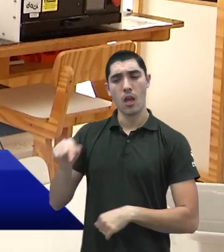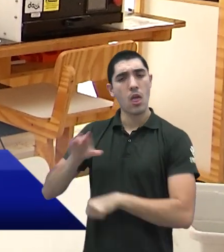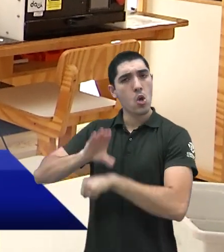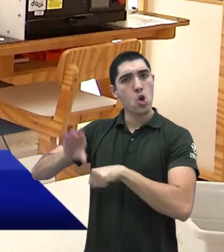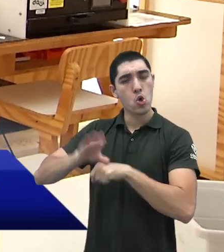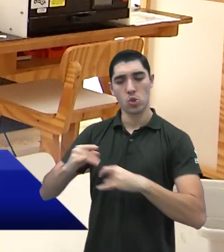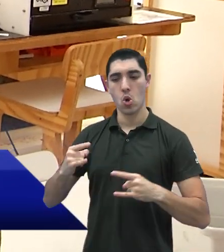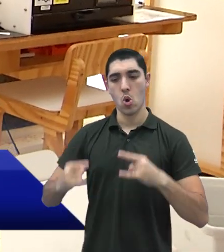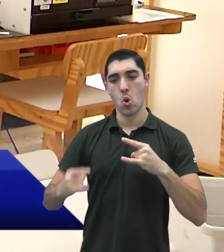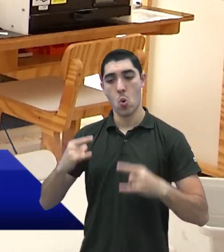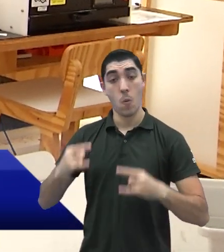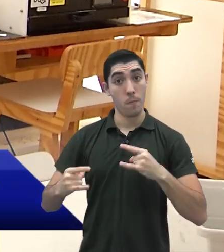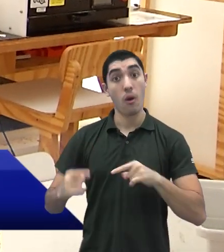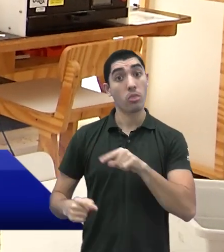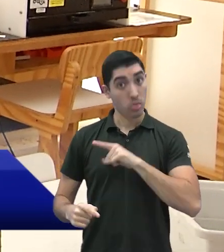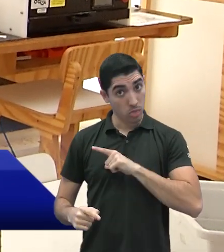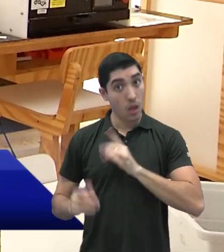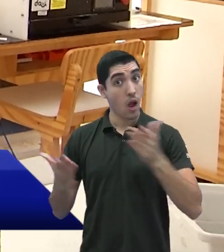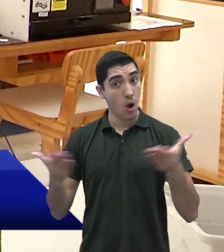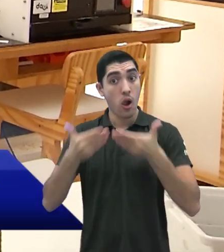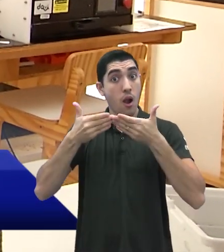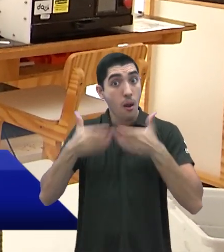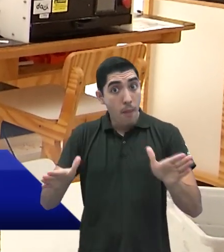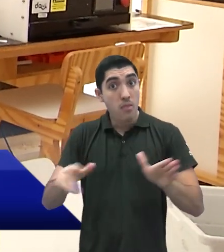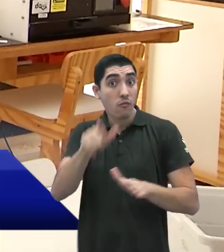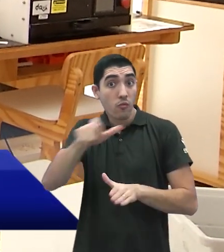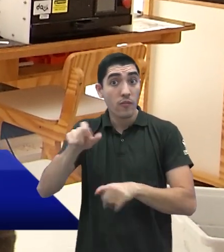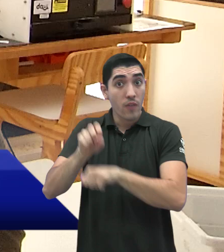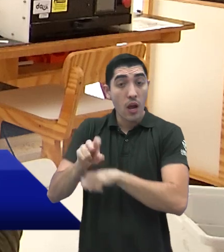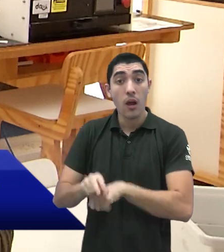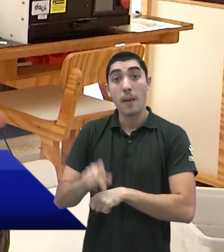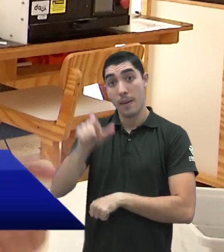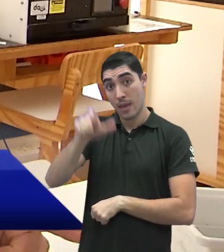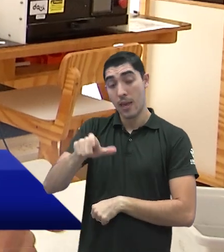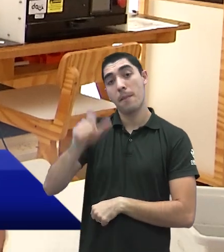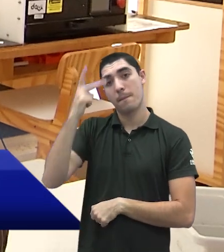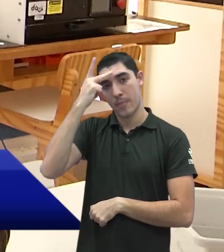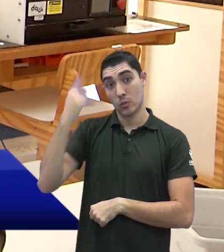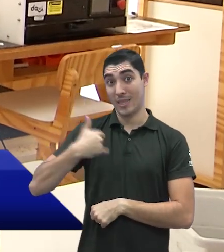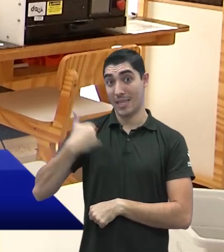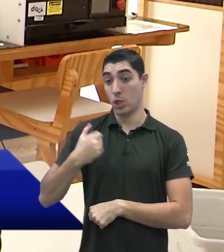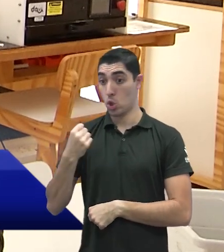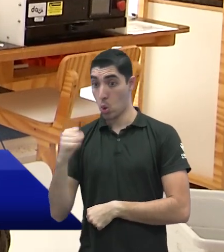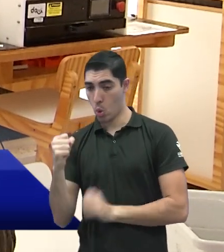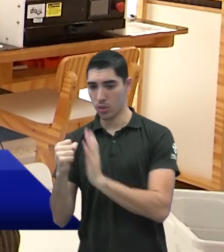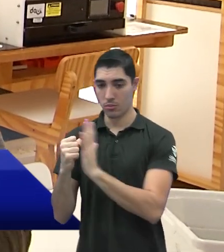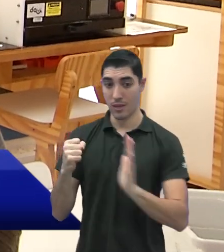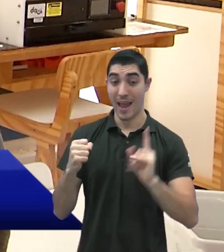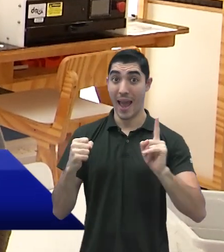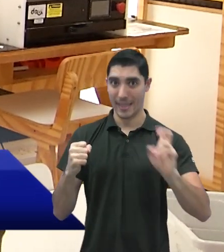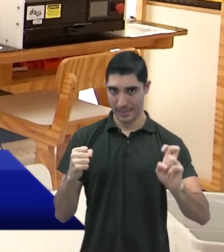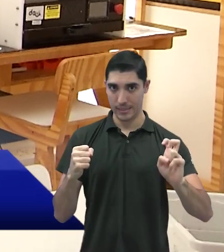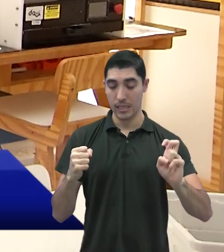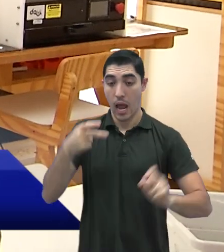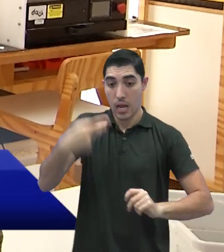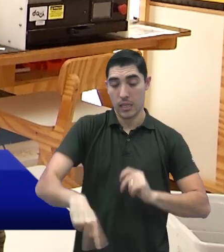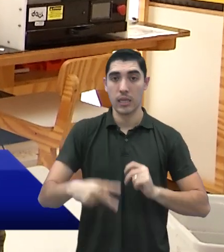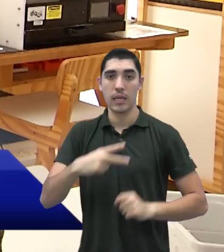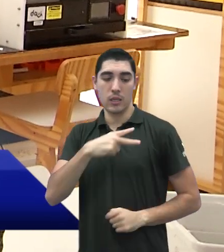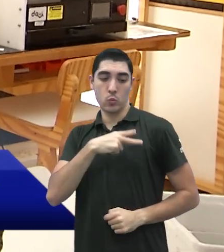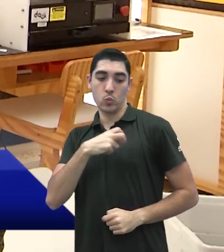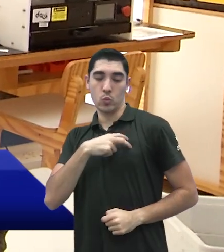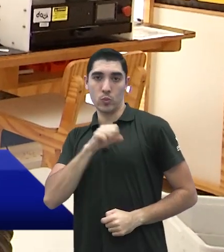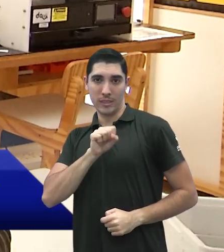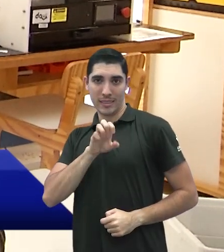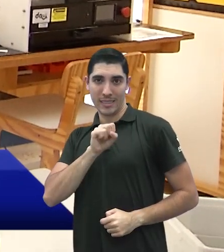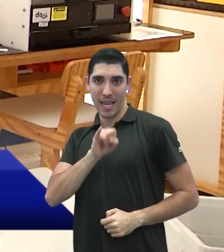um curso de robótica que está com vagas abertas para interessados entre 8 e 15 anos aqui no SESI São José dos Campos.